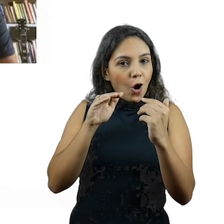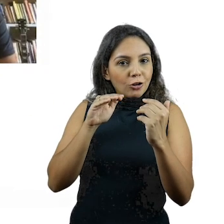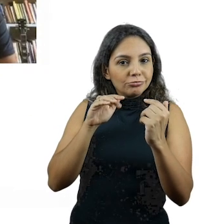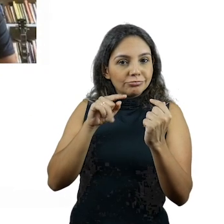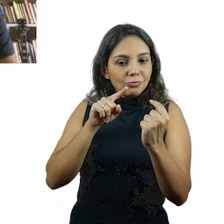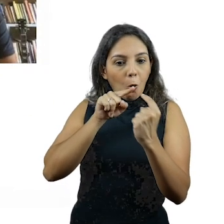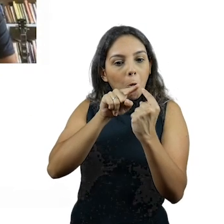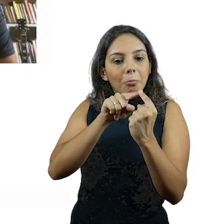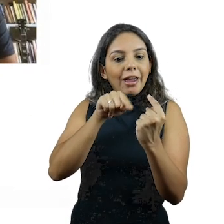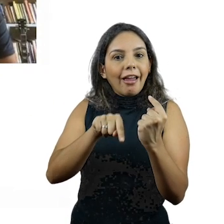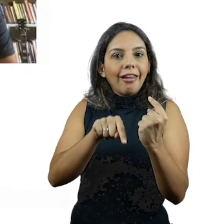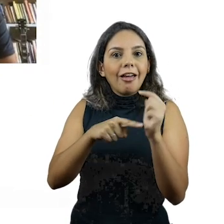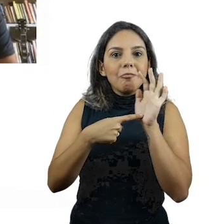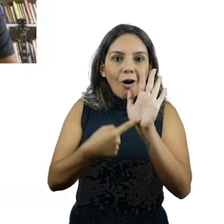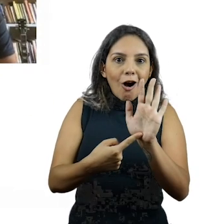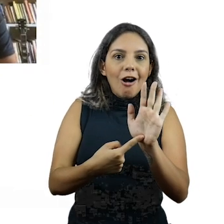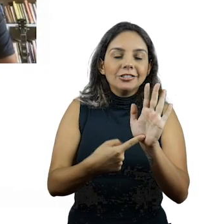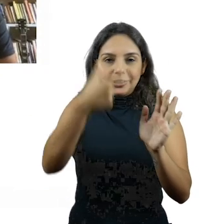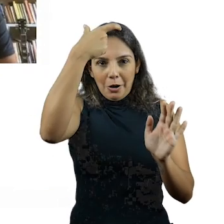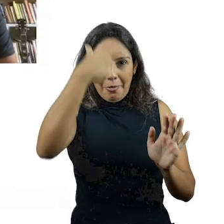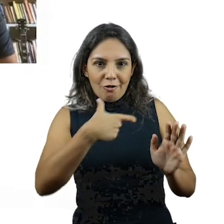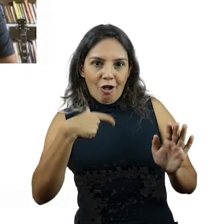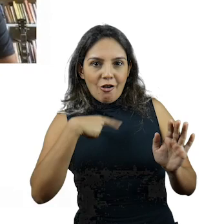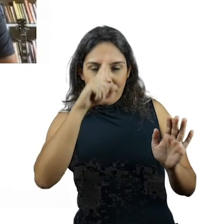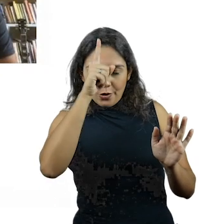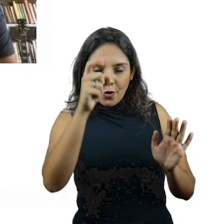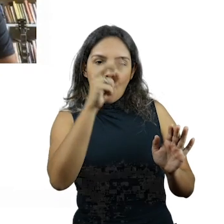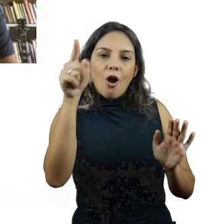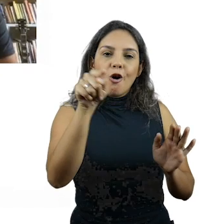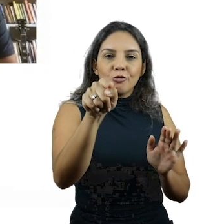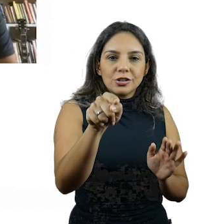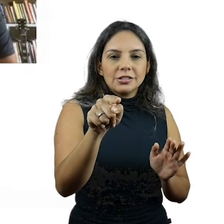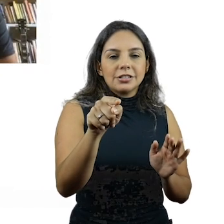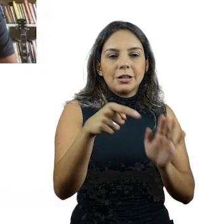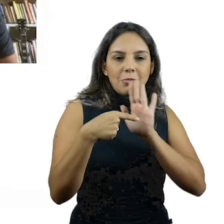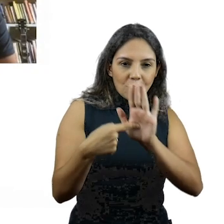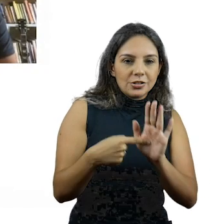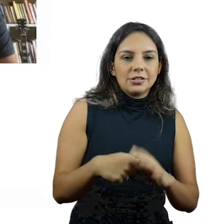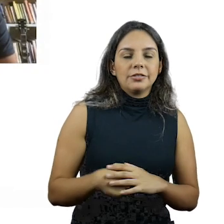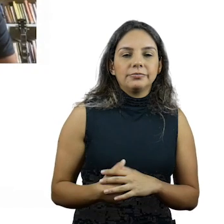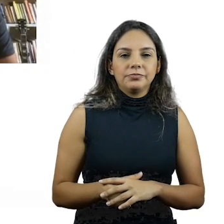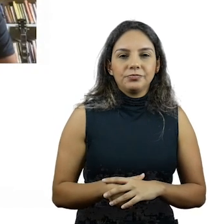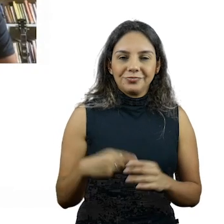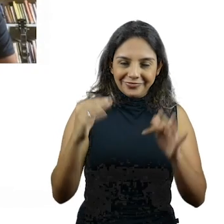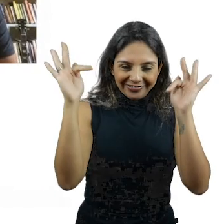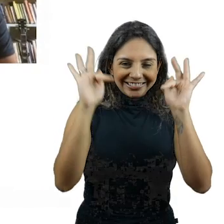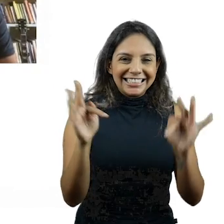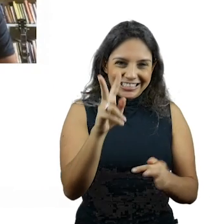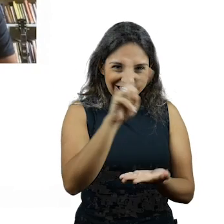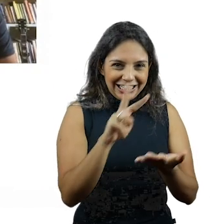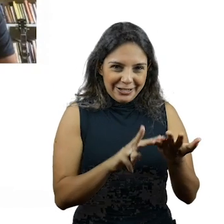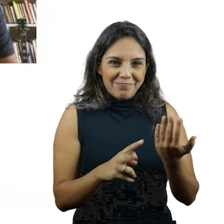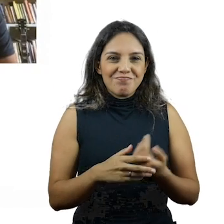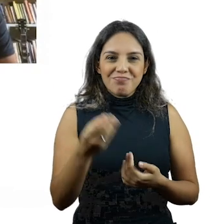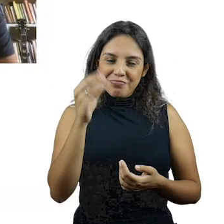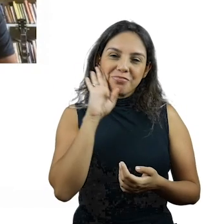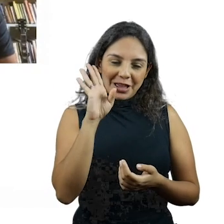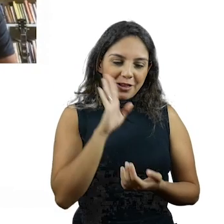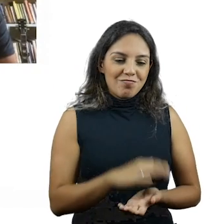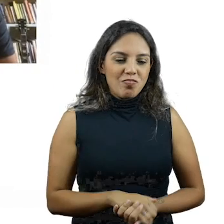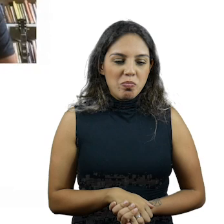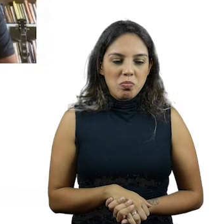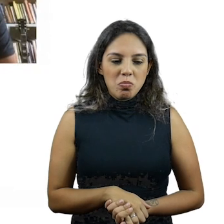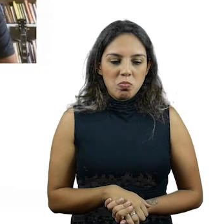personagem, ou de quem é você, de alguma forma, né? Fico muito feliz que você tenha feito isso, deve ter sido legal, hein? Porque é